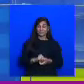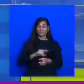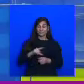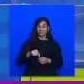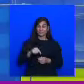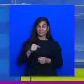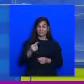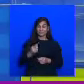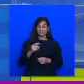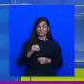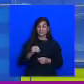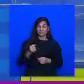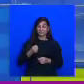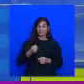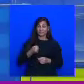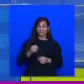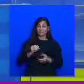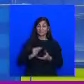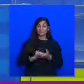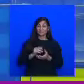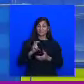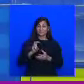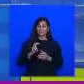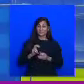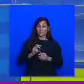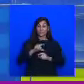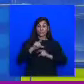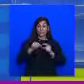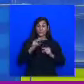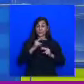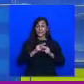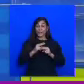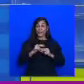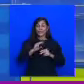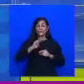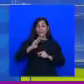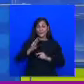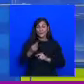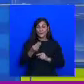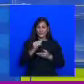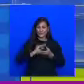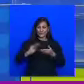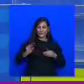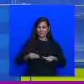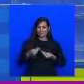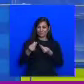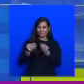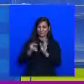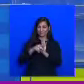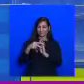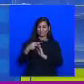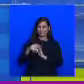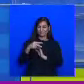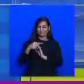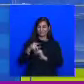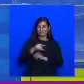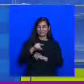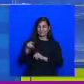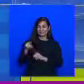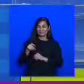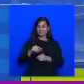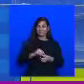Foram sorteados 10 números, faltam 5. Loterias Caixa, todas as noites milhões em prêmios para você.